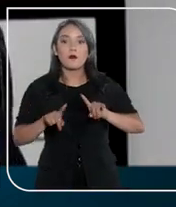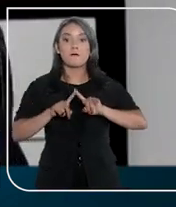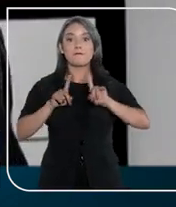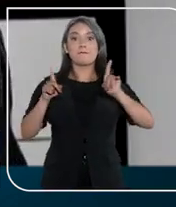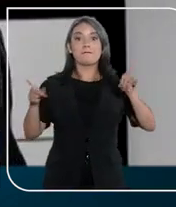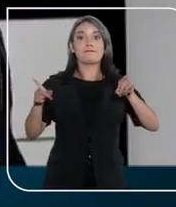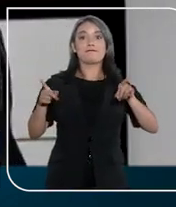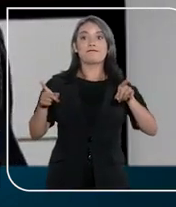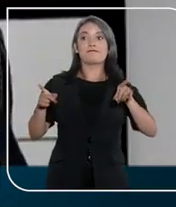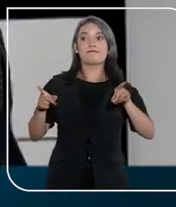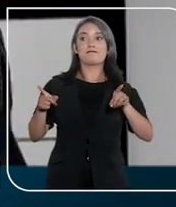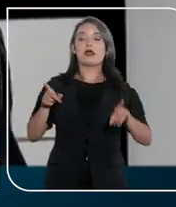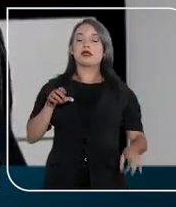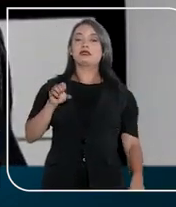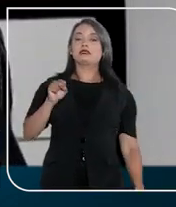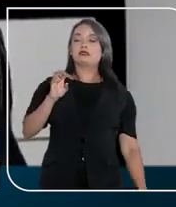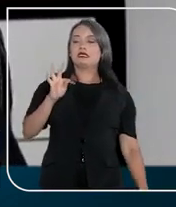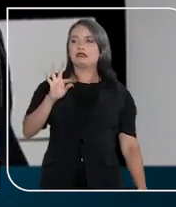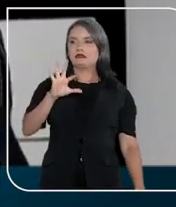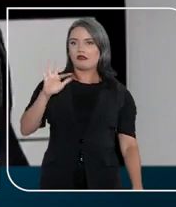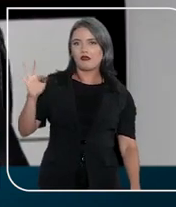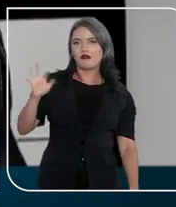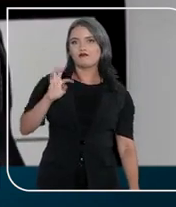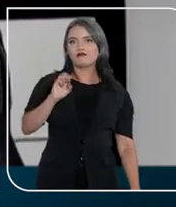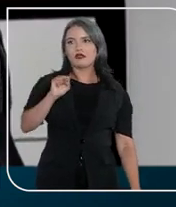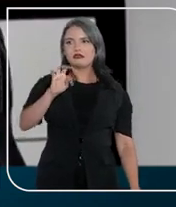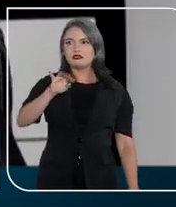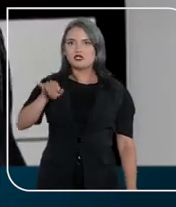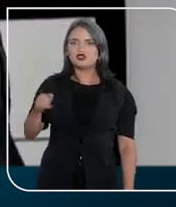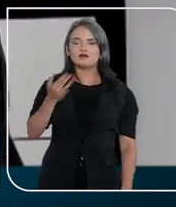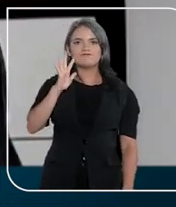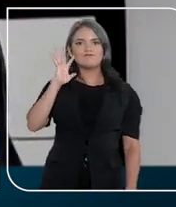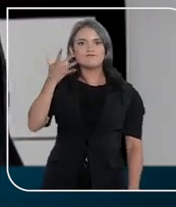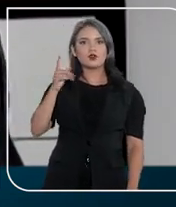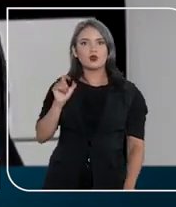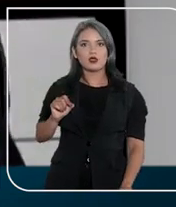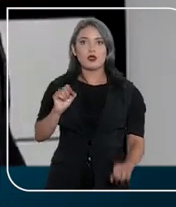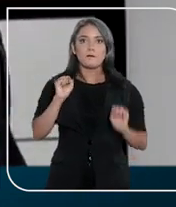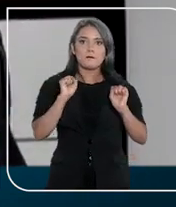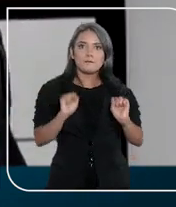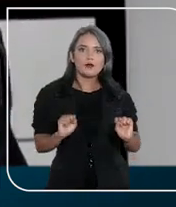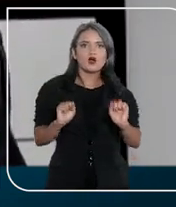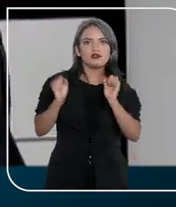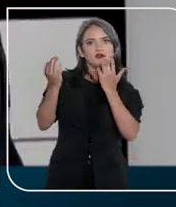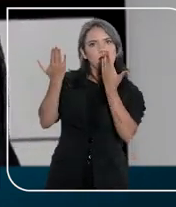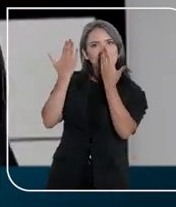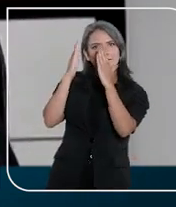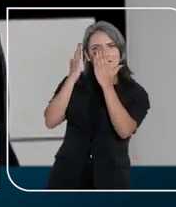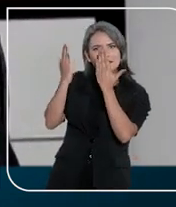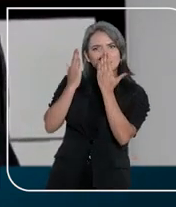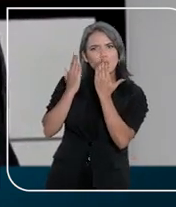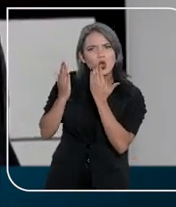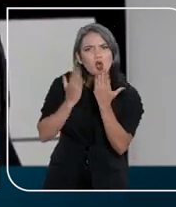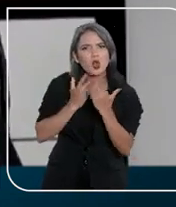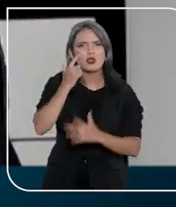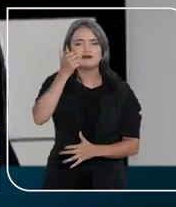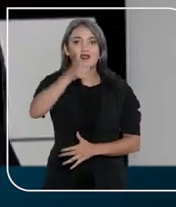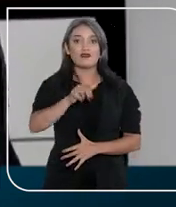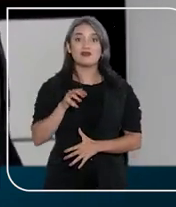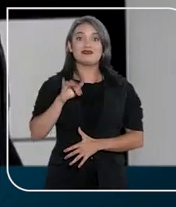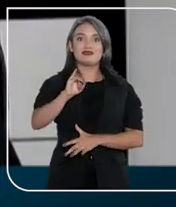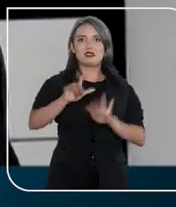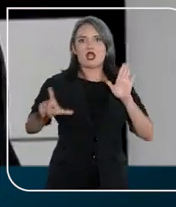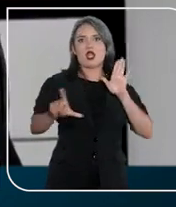vinculante, ele disse o seguinte, olha, administração, só é válido o exame psicológico se houver previsão em lei. E olha, eu